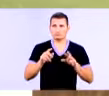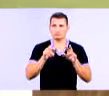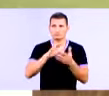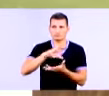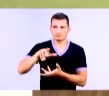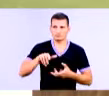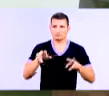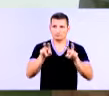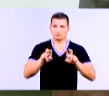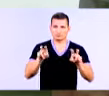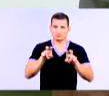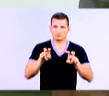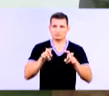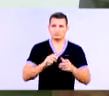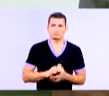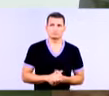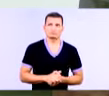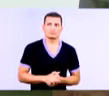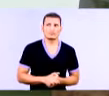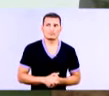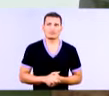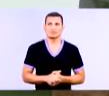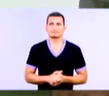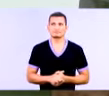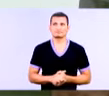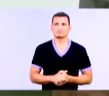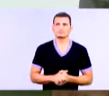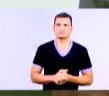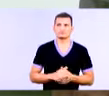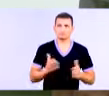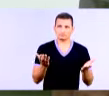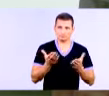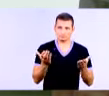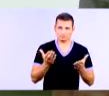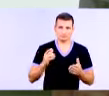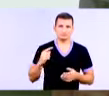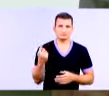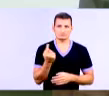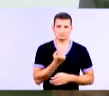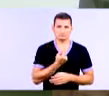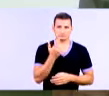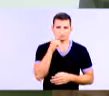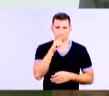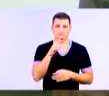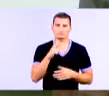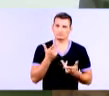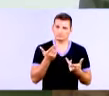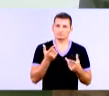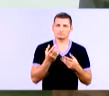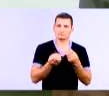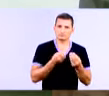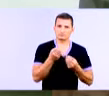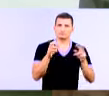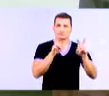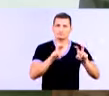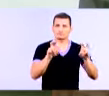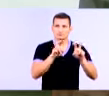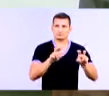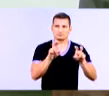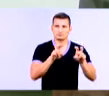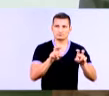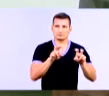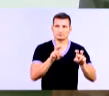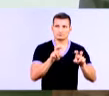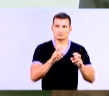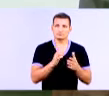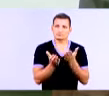Boa. Né? Agora, gente, nós conseguimos falar assim. E o computador? Como é que o computador